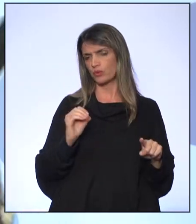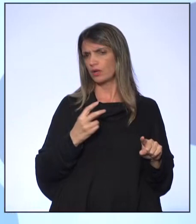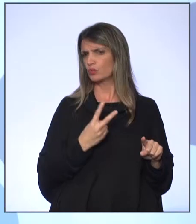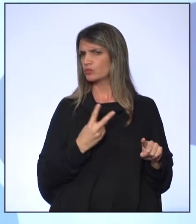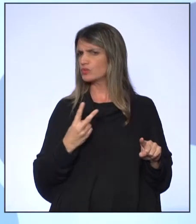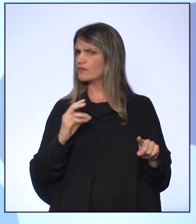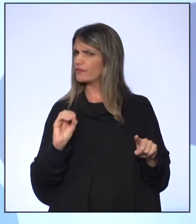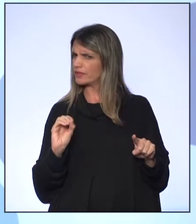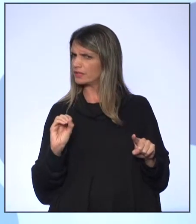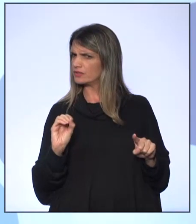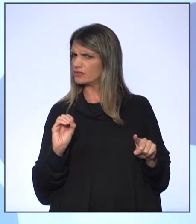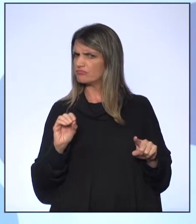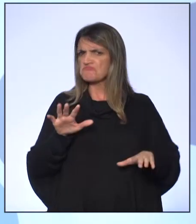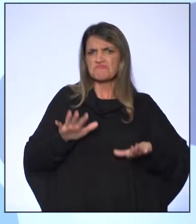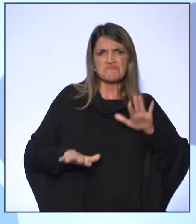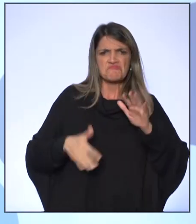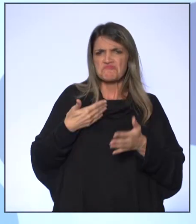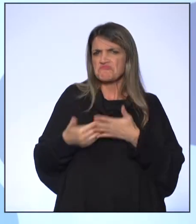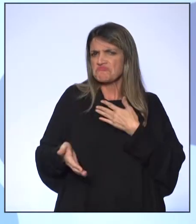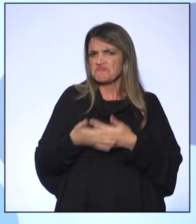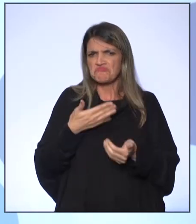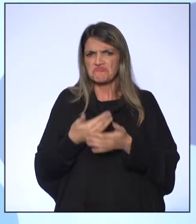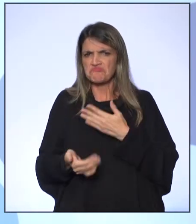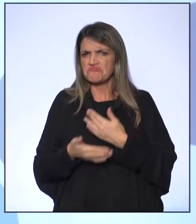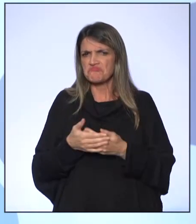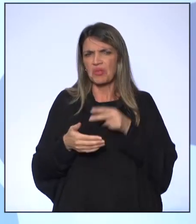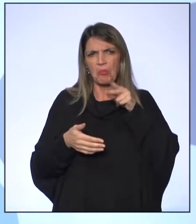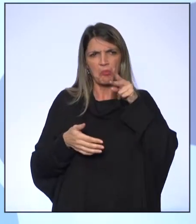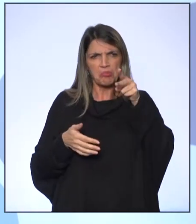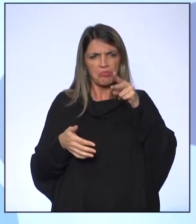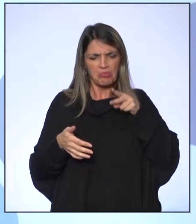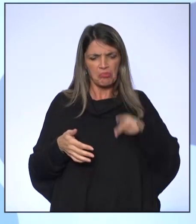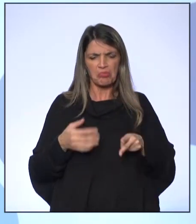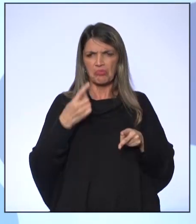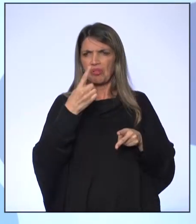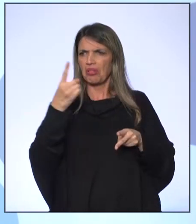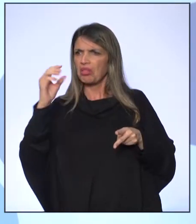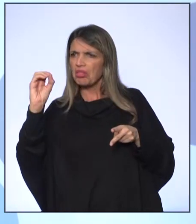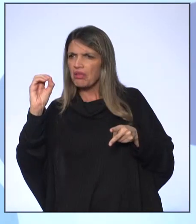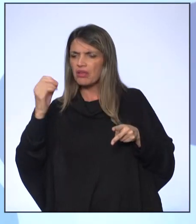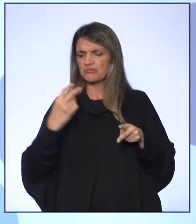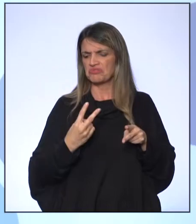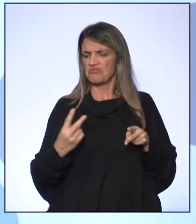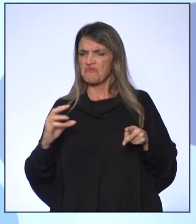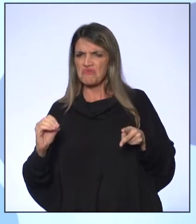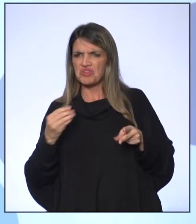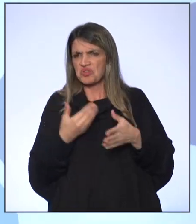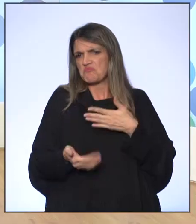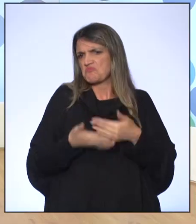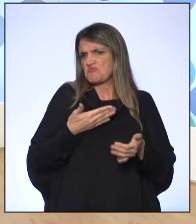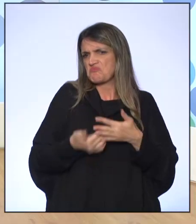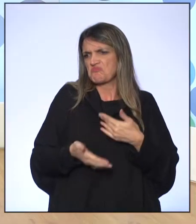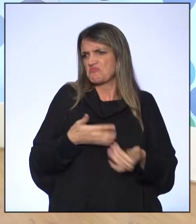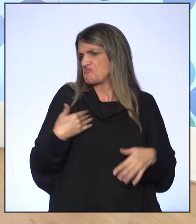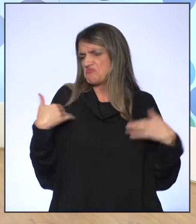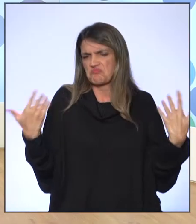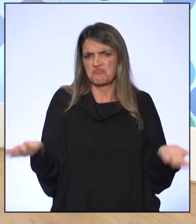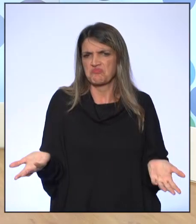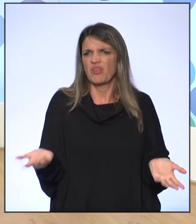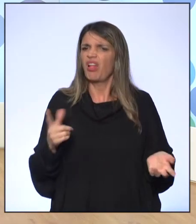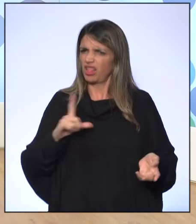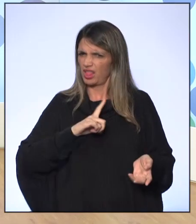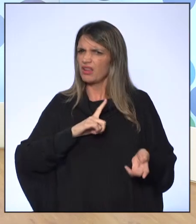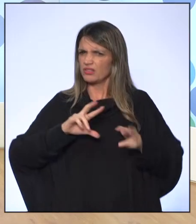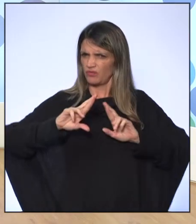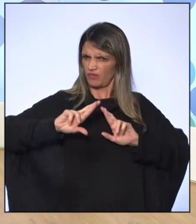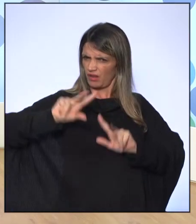Será que tanto faz, Gibas, ligar no 110 ou 220 um aparelho Será? elétrico? Será que tem alguma relação? O que você